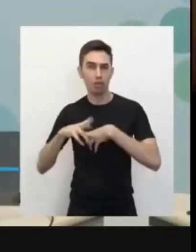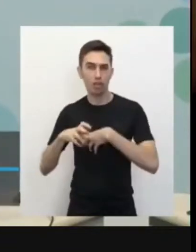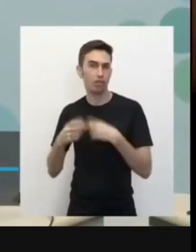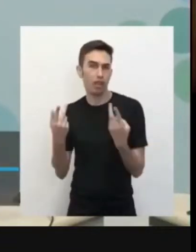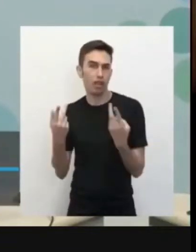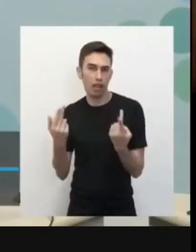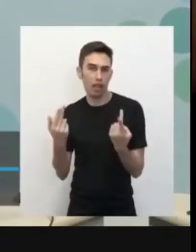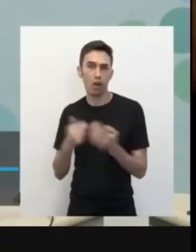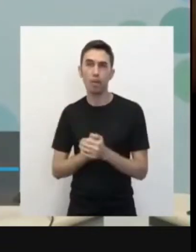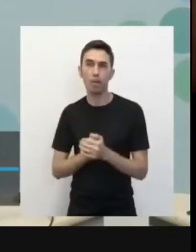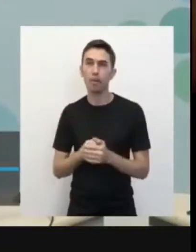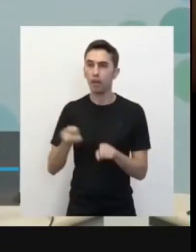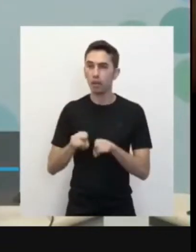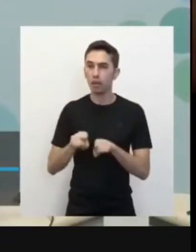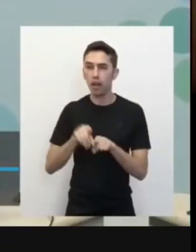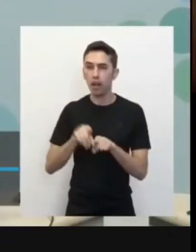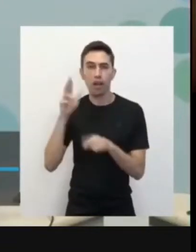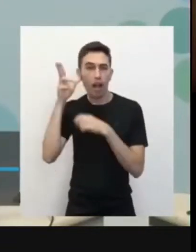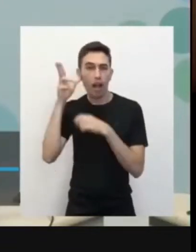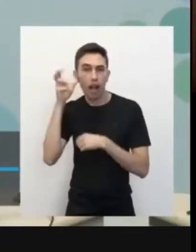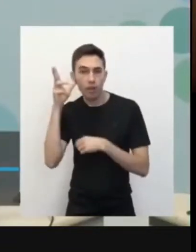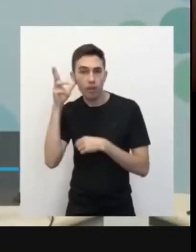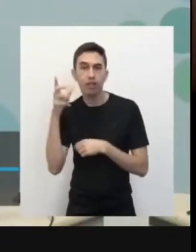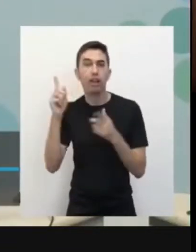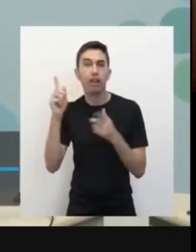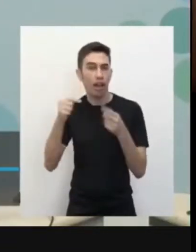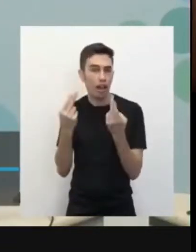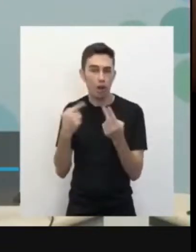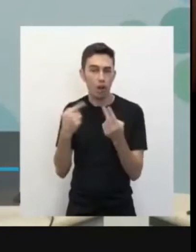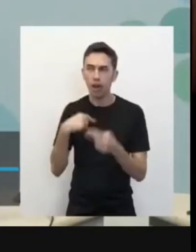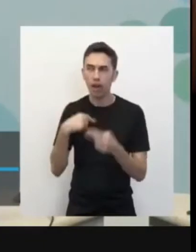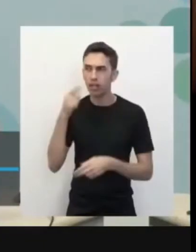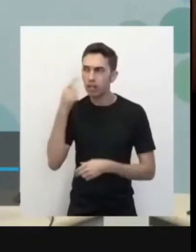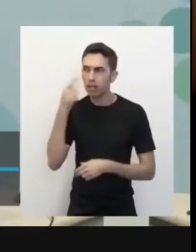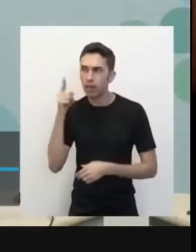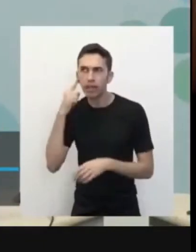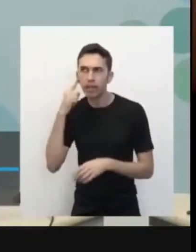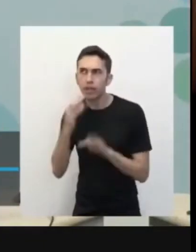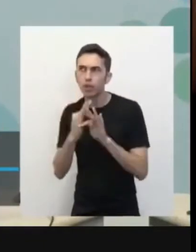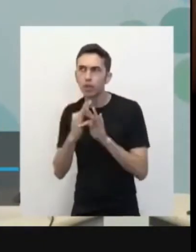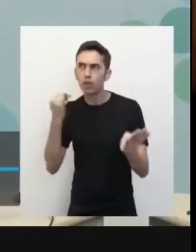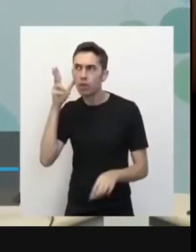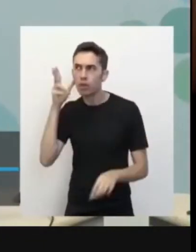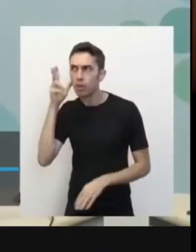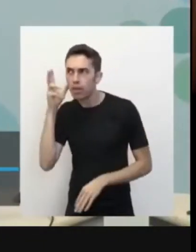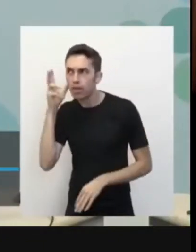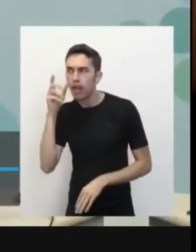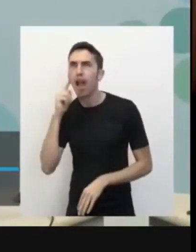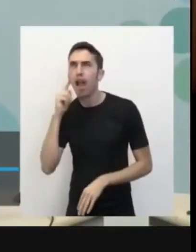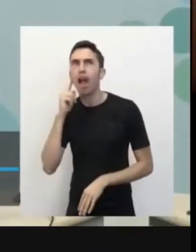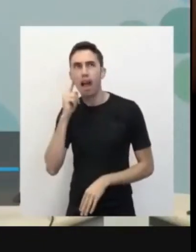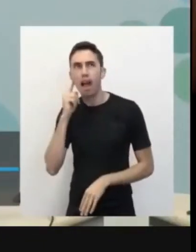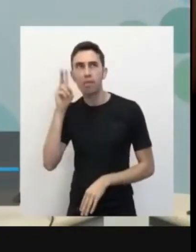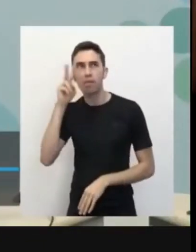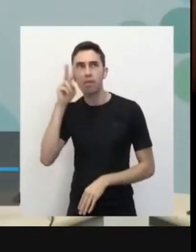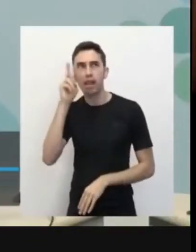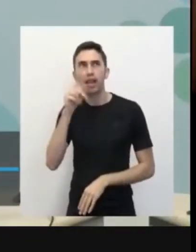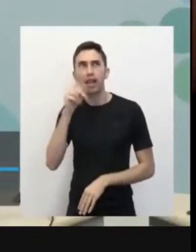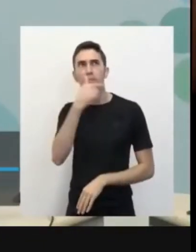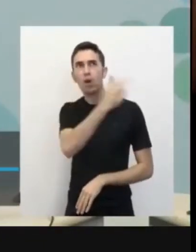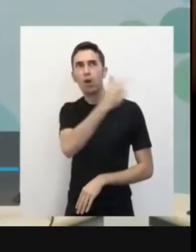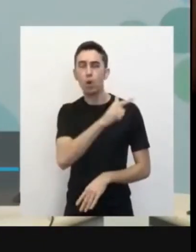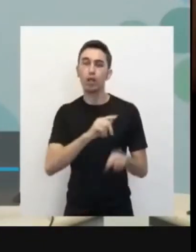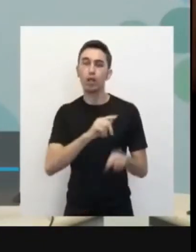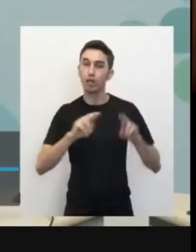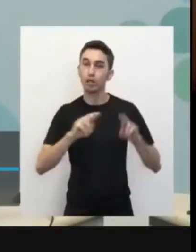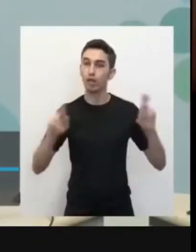a mesma coisa. A gente reconhece ali no timbre, olha, mas tem alguma coisa que me lembra, que me remete. É importante